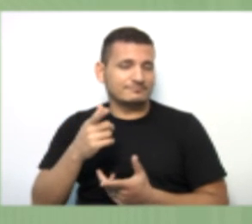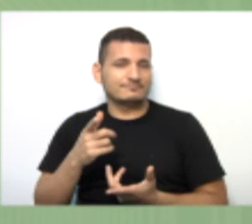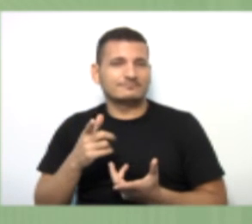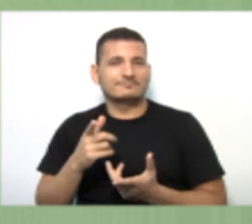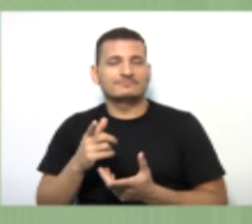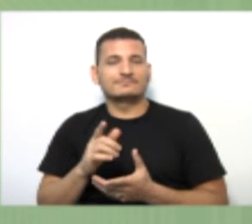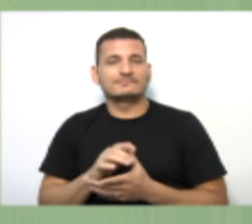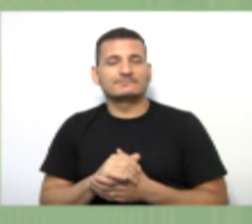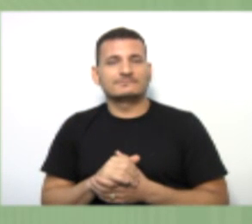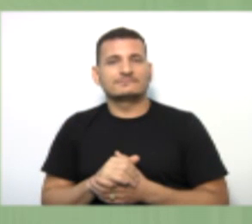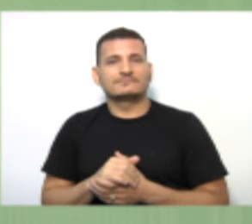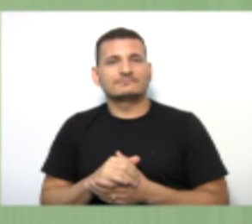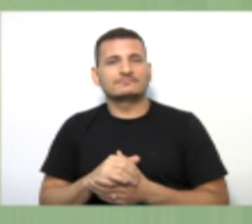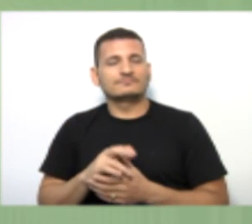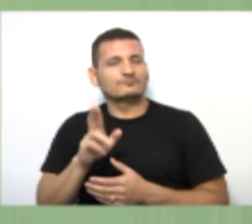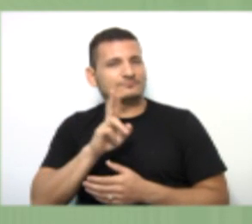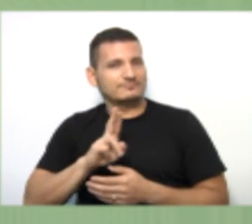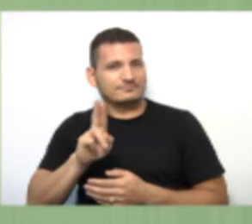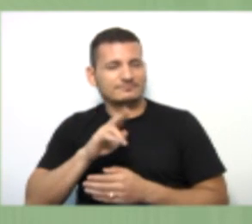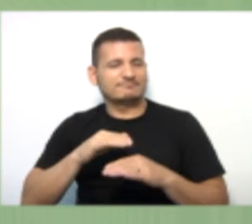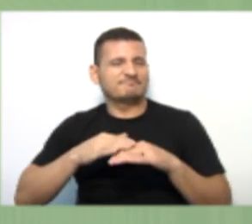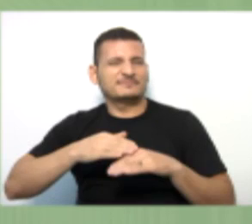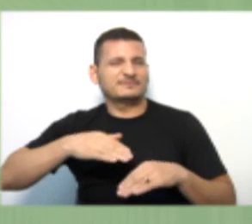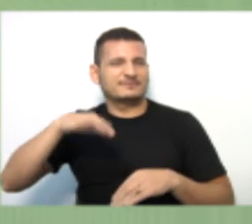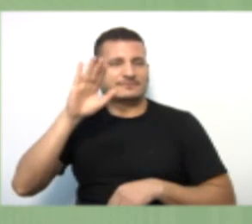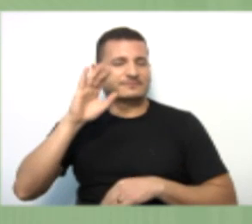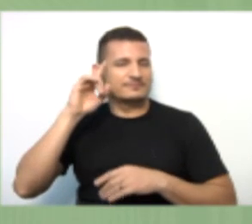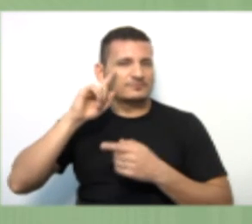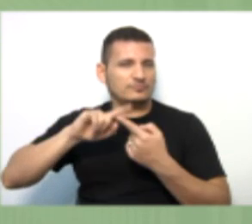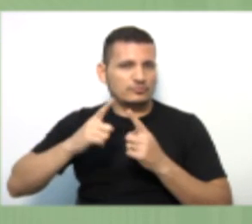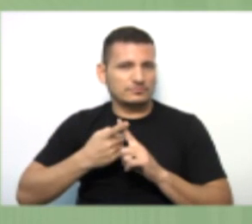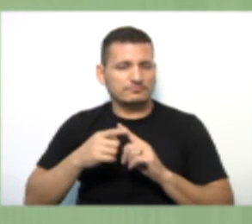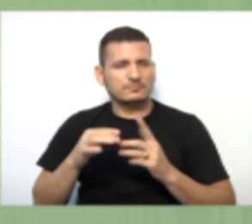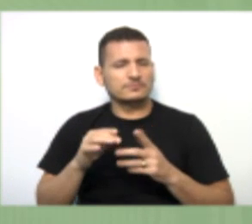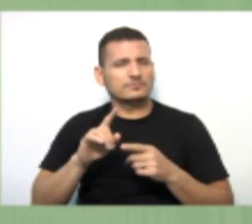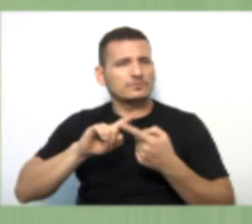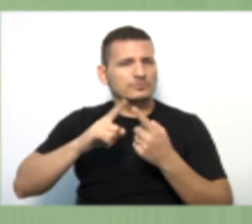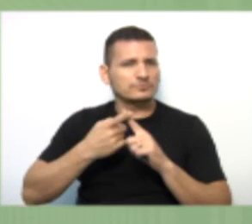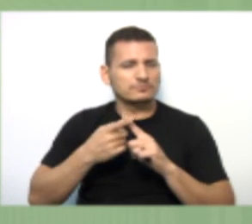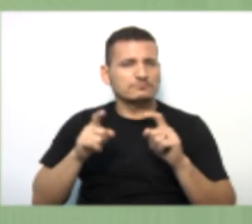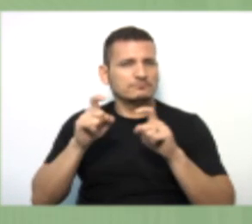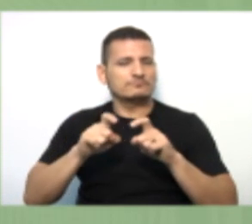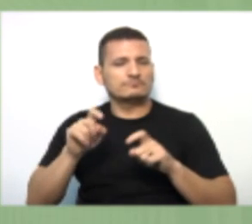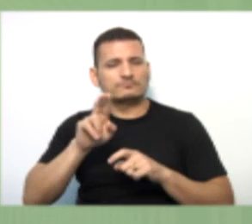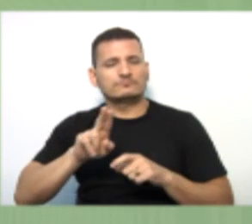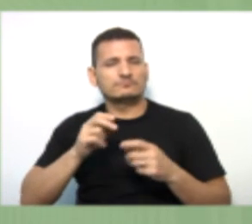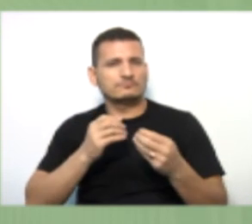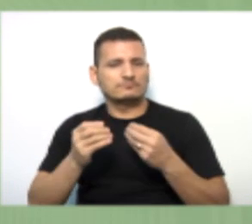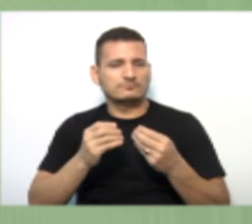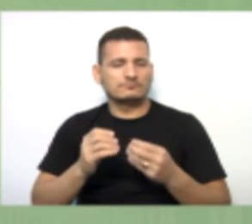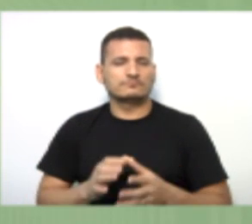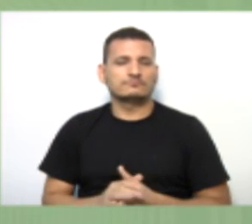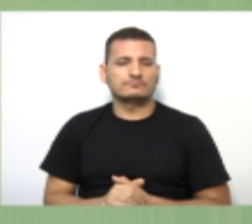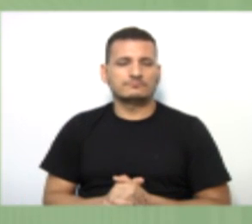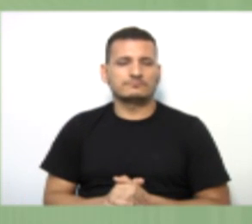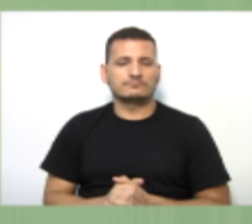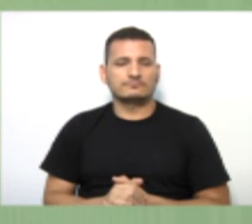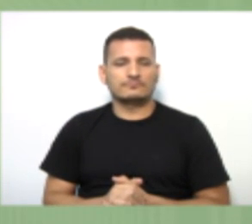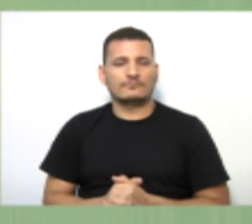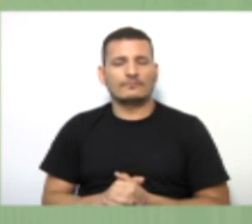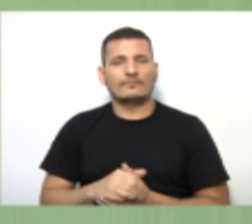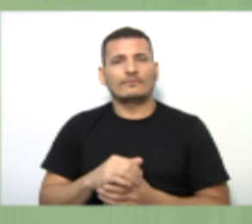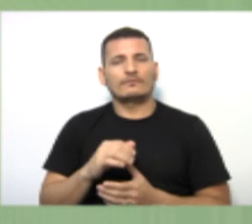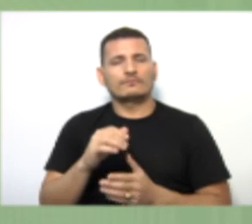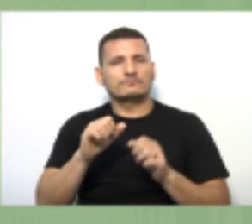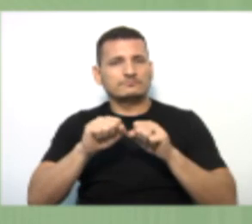vai pirar com a lógica. Mas o uso da lógica na informática, vamos lá. A construção de